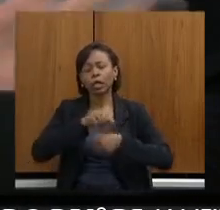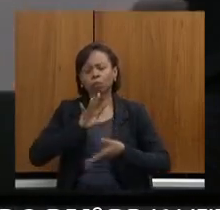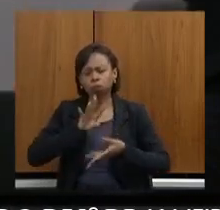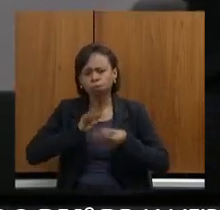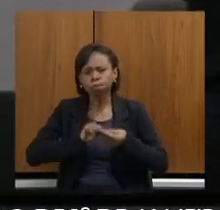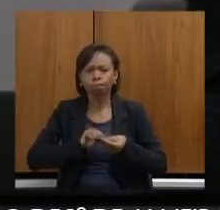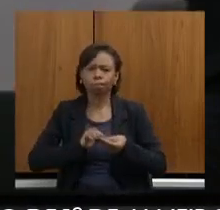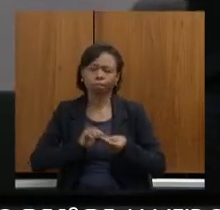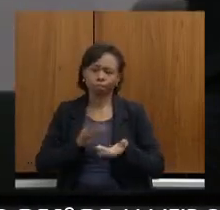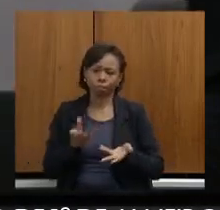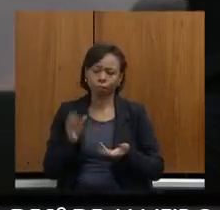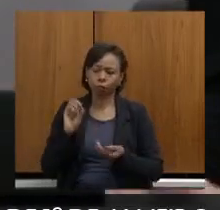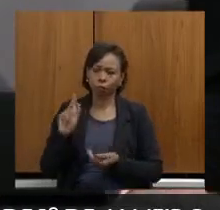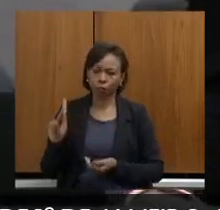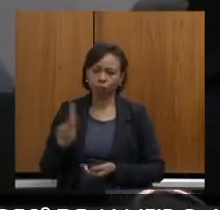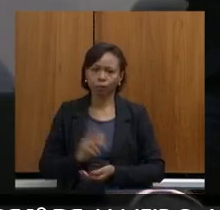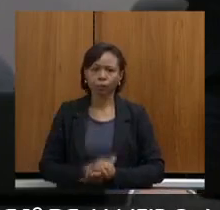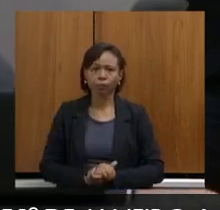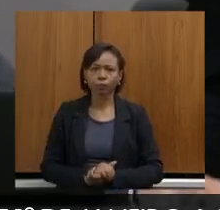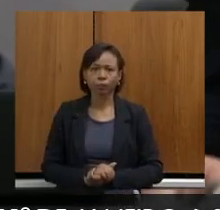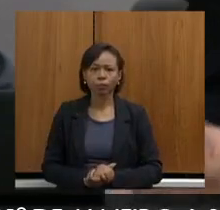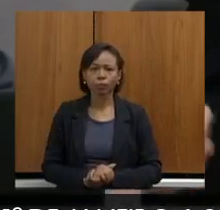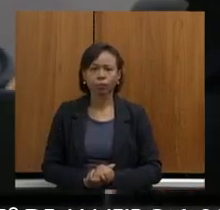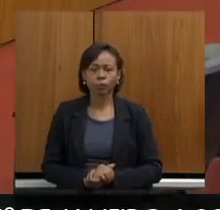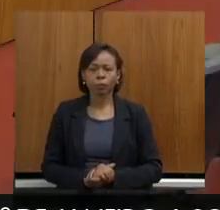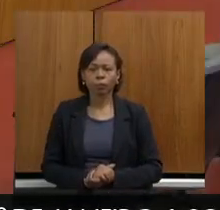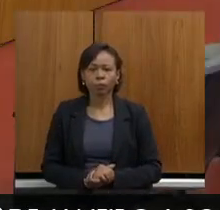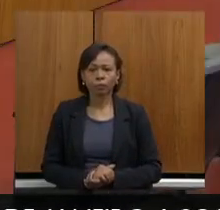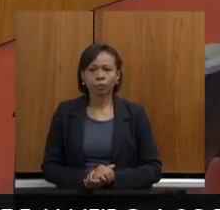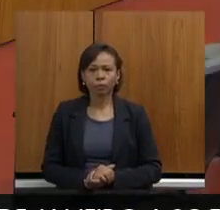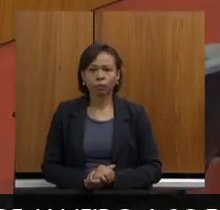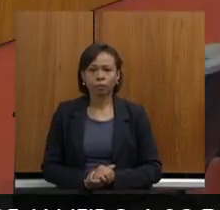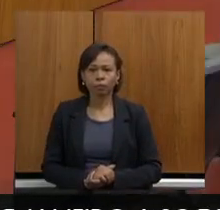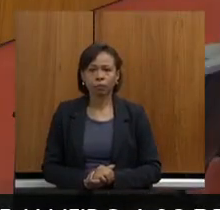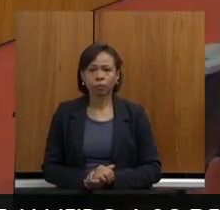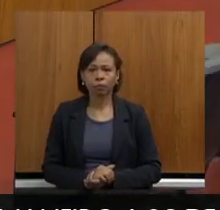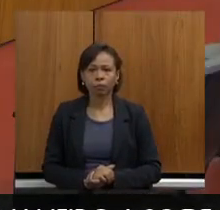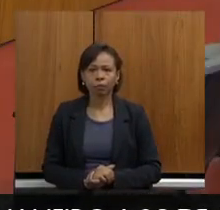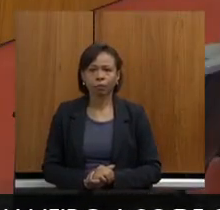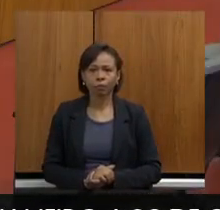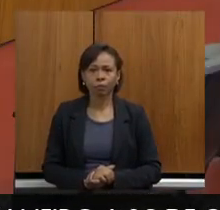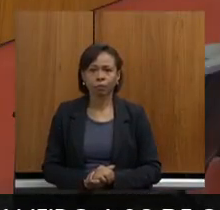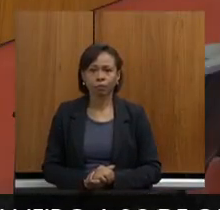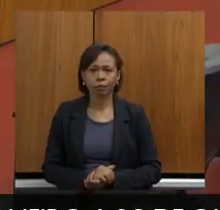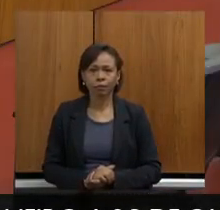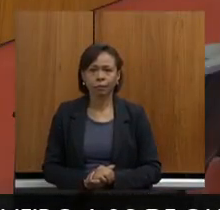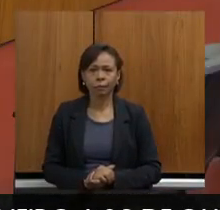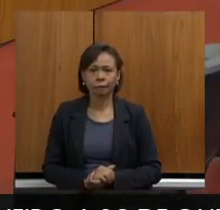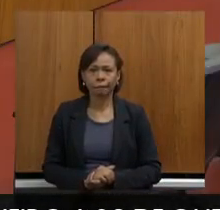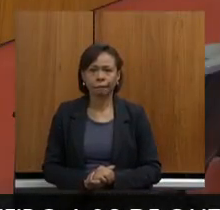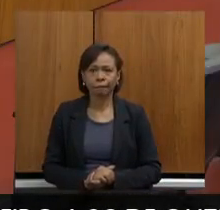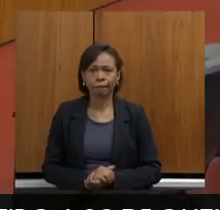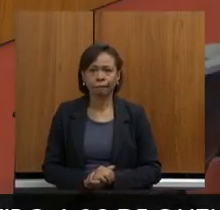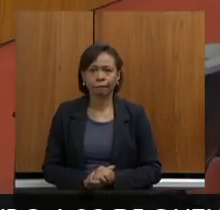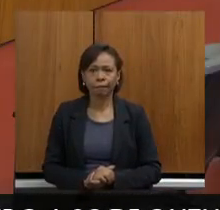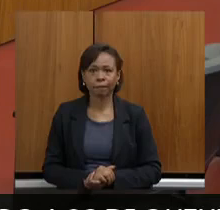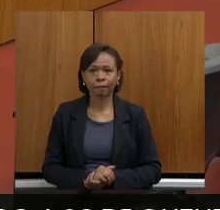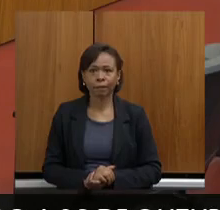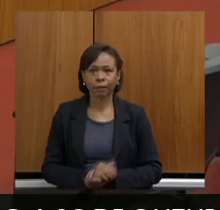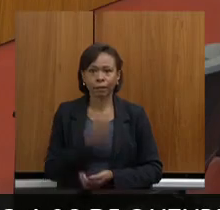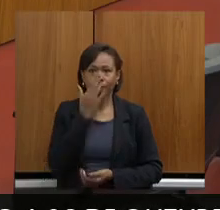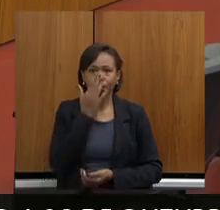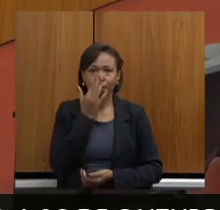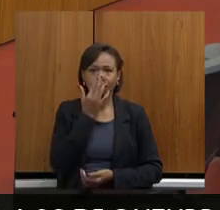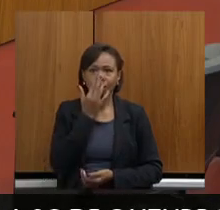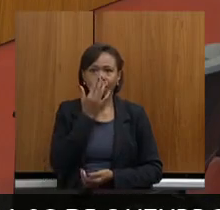fosse objetivos Ok é isso pode ir presence É sim depois não